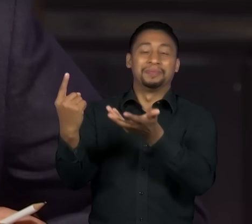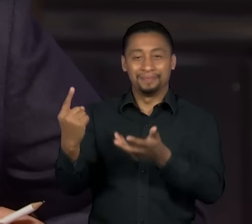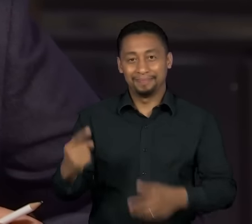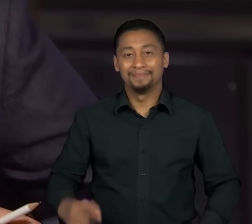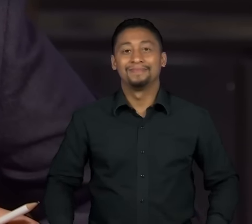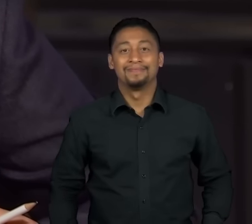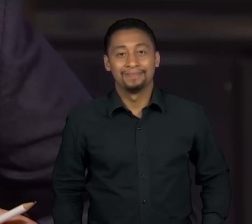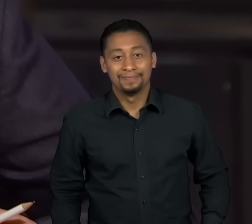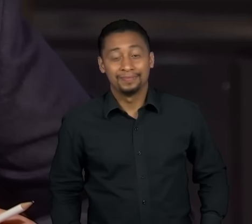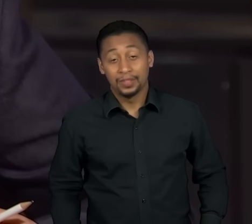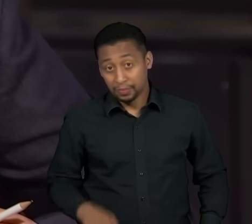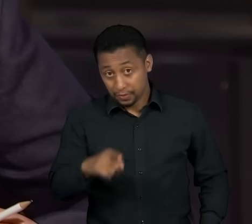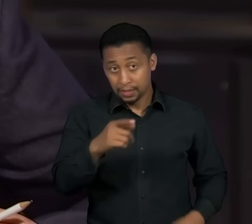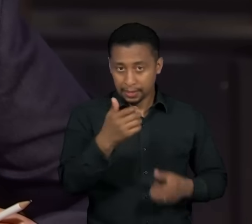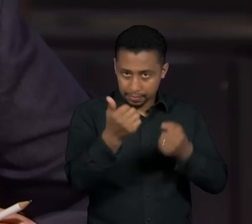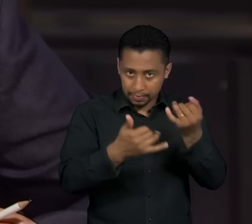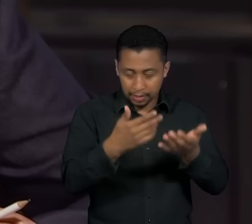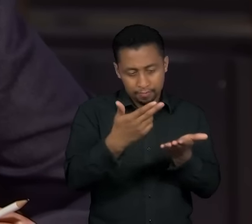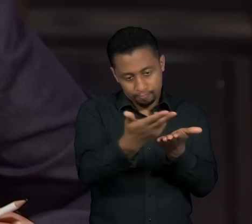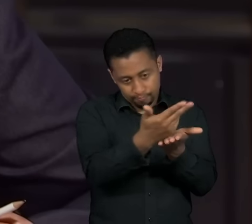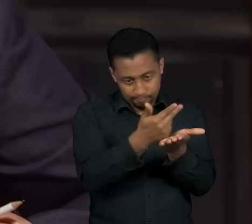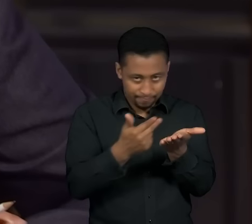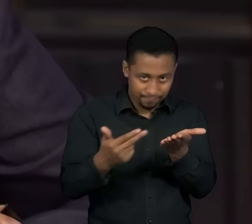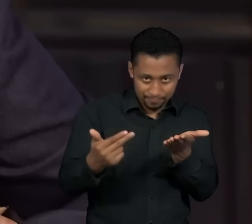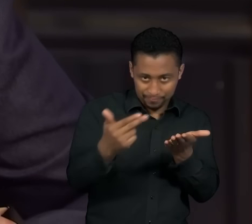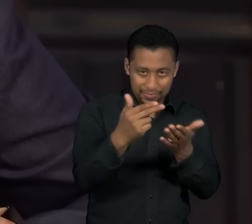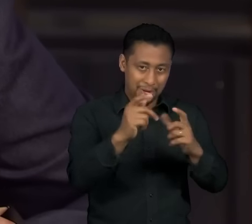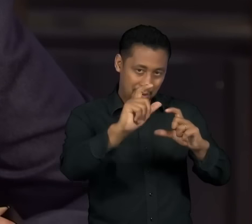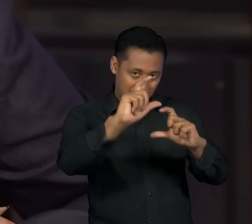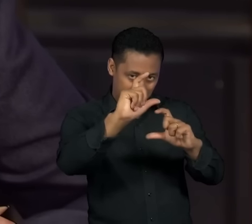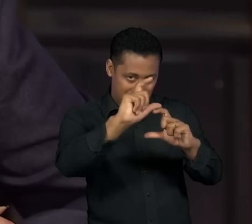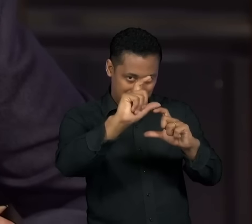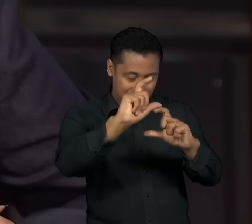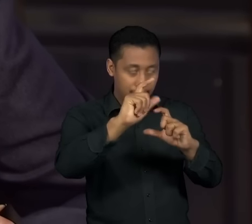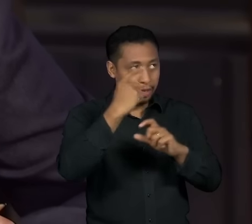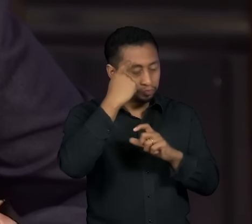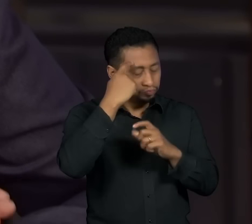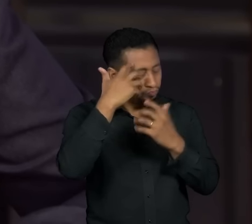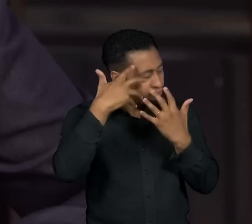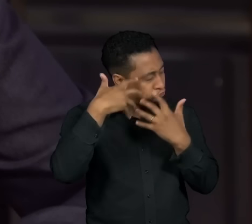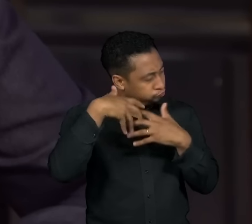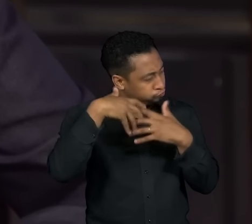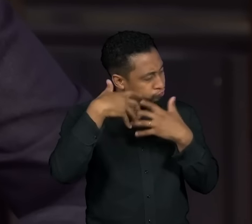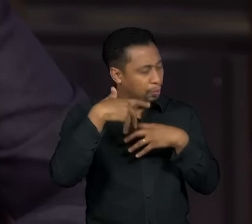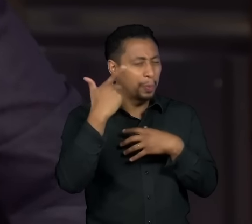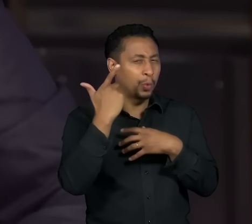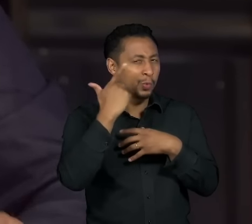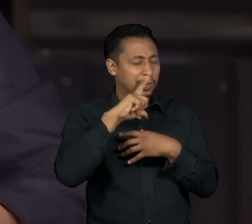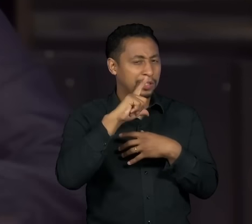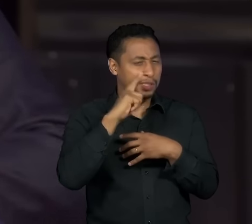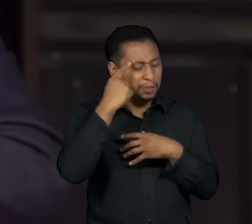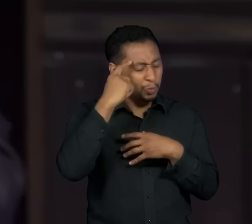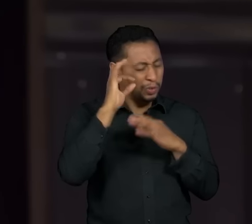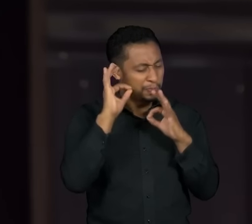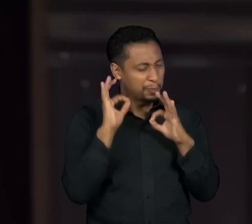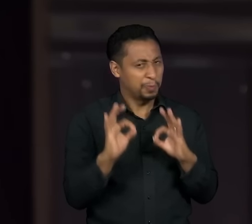Você diz que faz quadrinhos para manter seu juízo no canto. Adoro essa